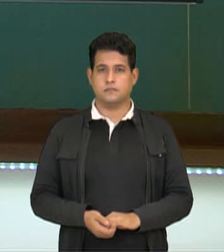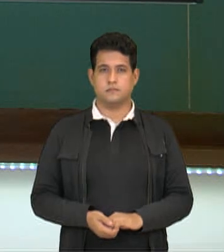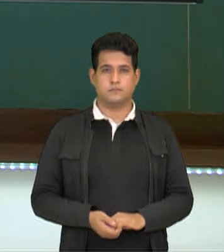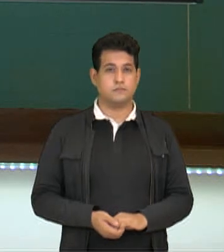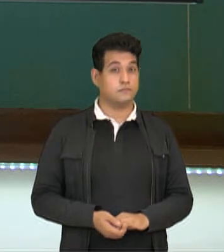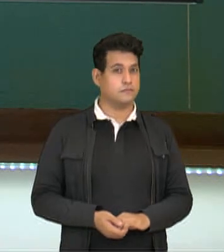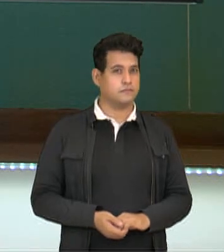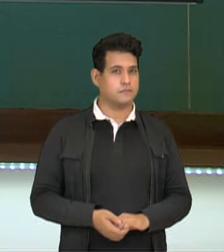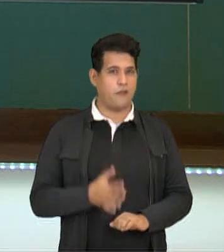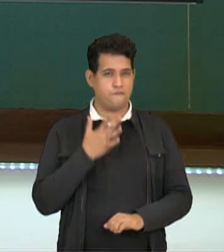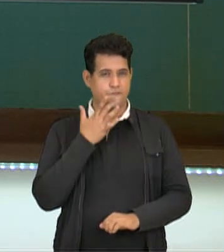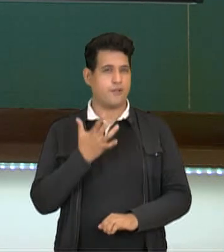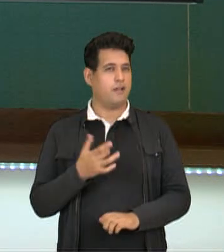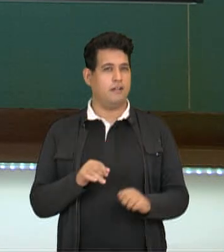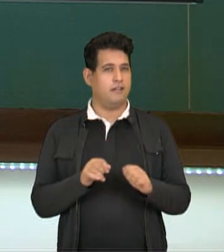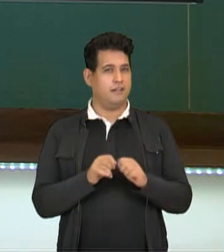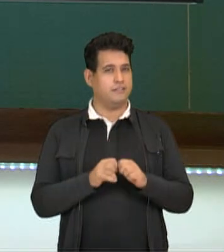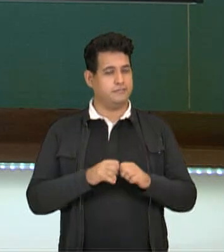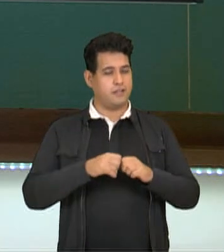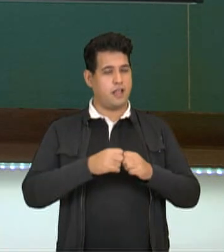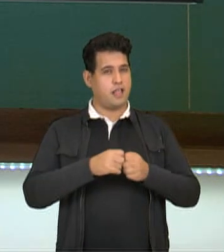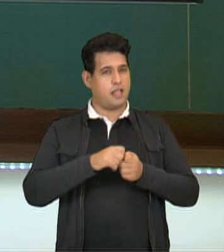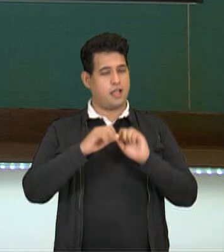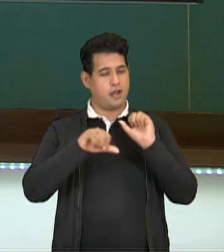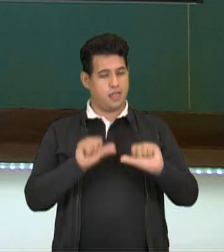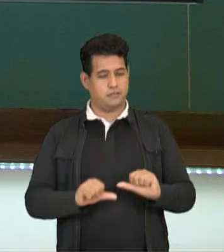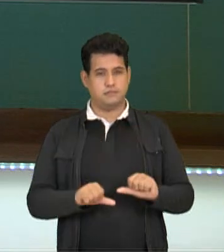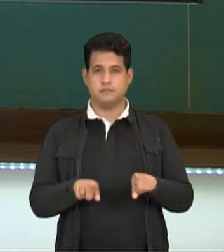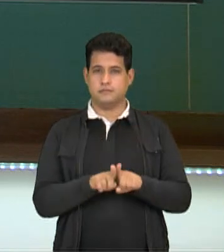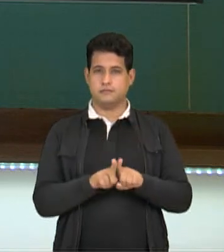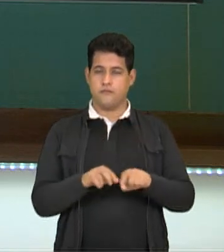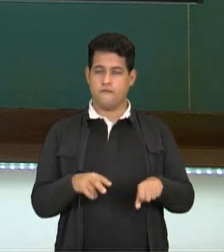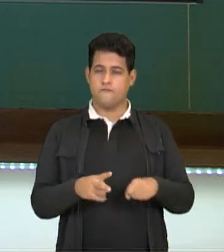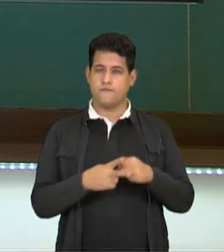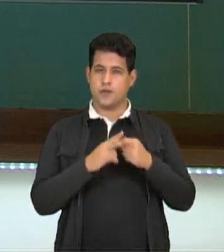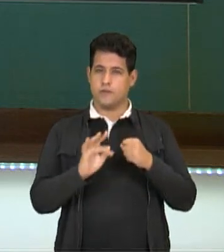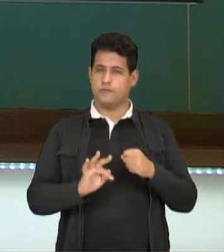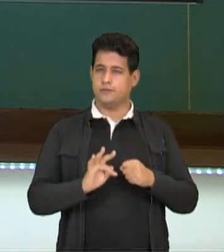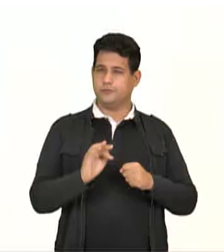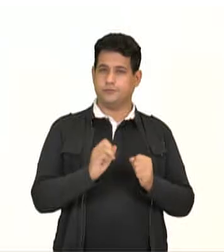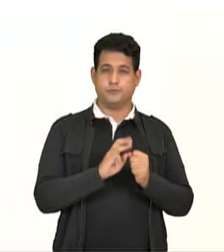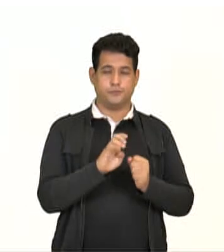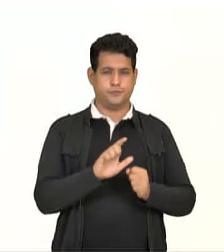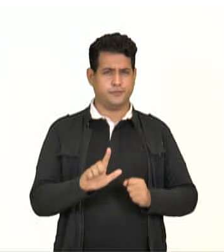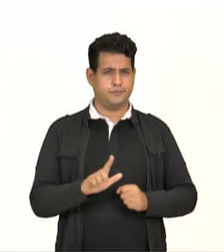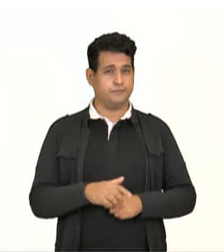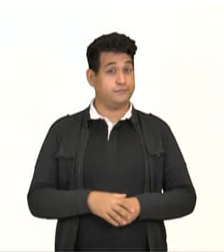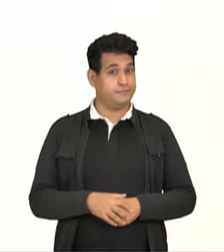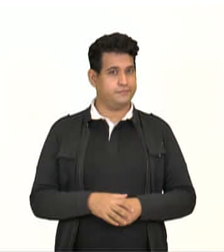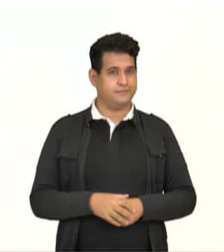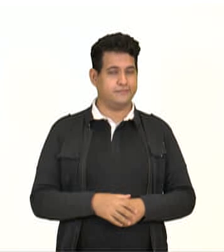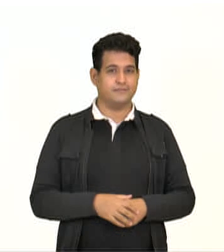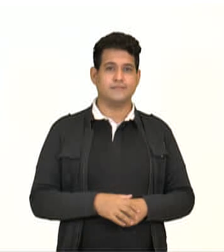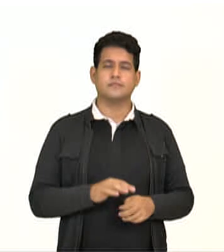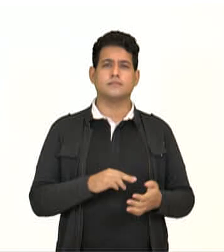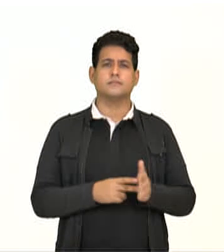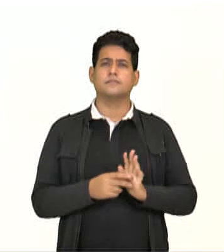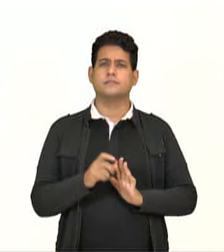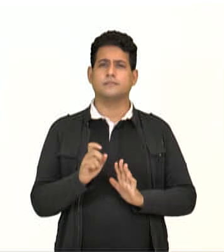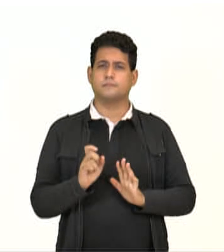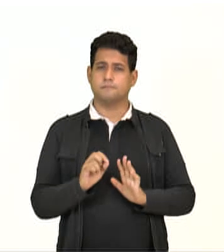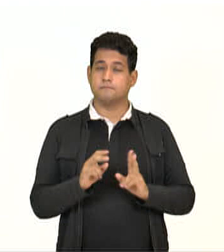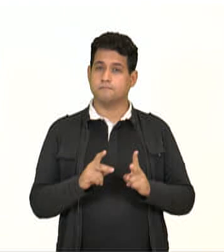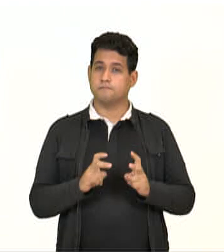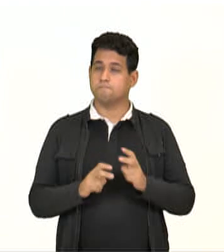E aí, você teve facilidade para fazer essa variação da forma verbal do futuro com will? Deve ficar and I'll take